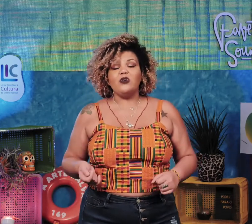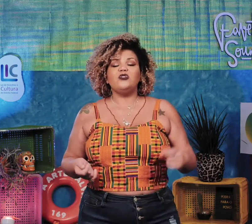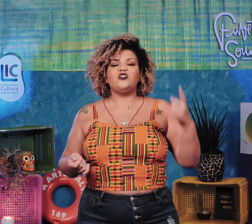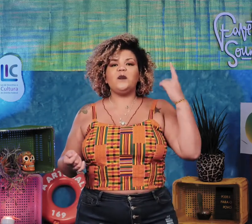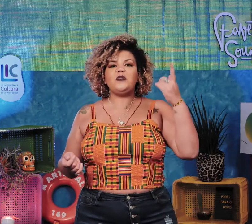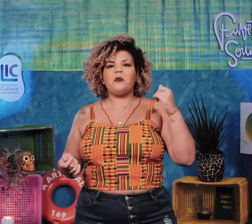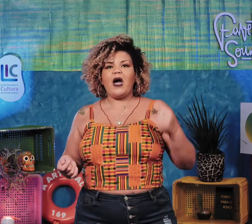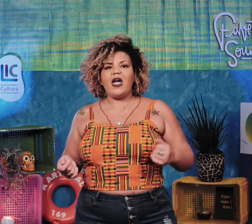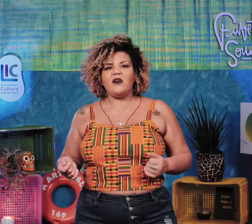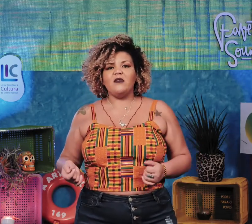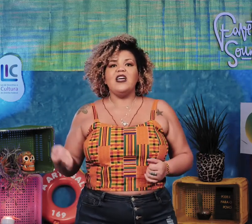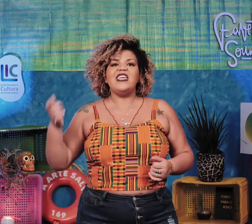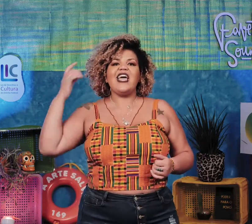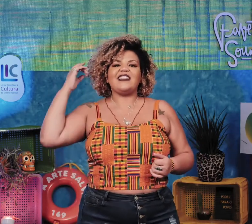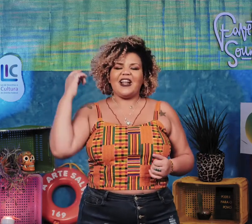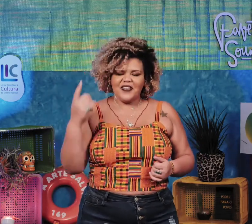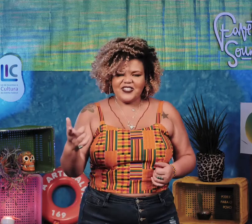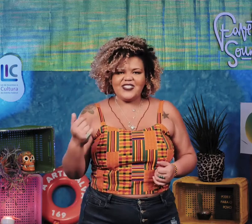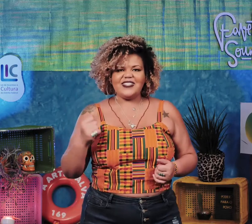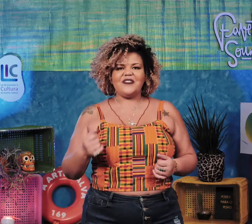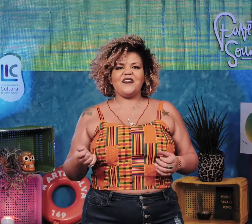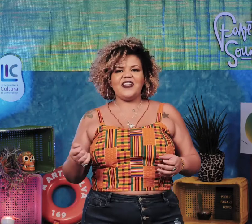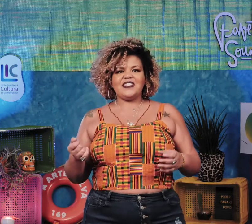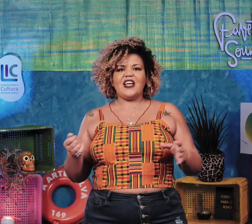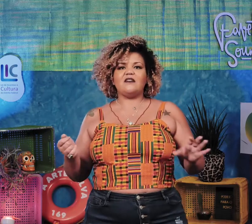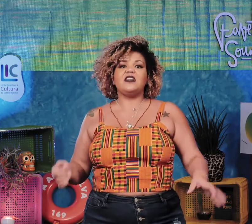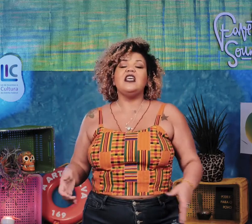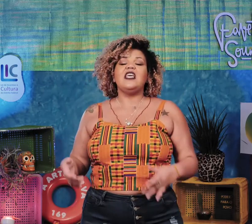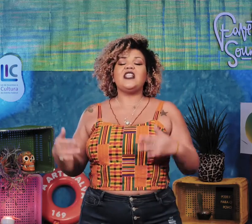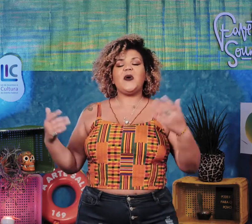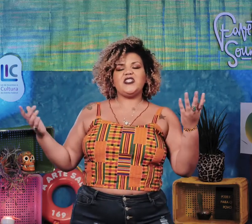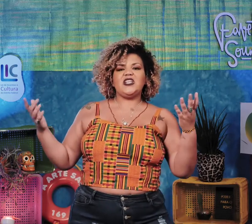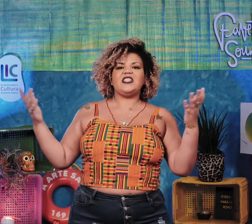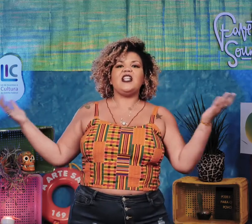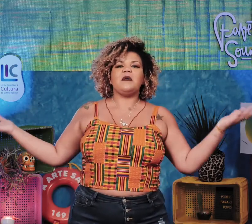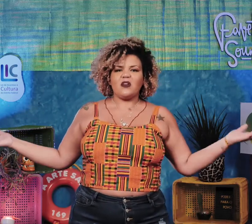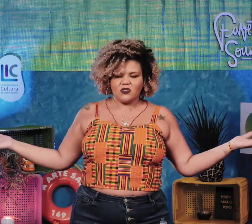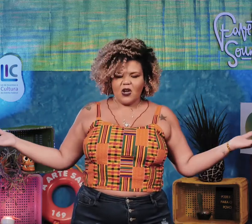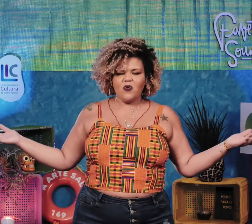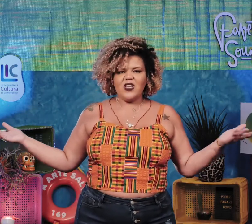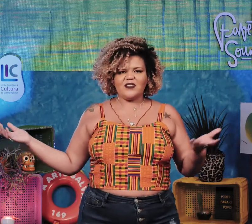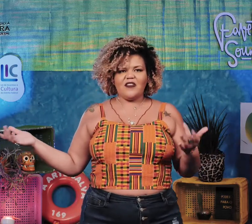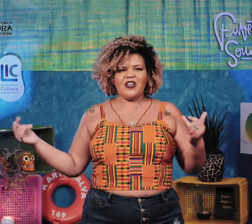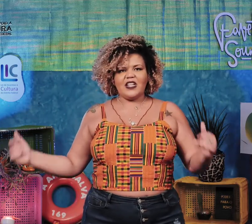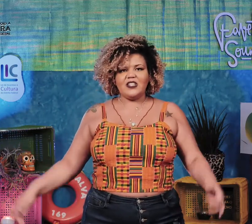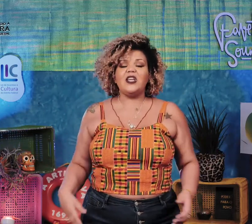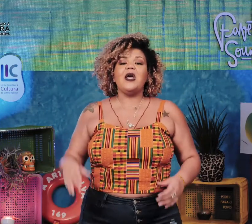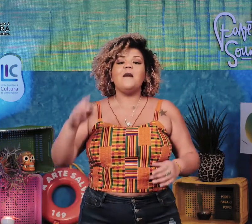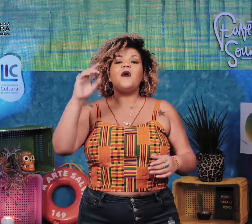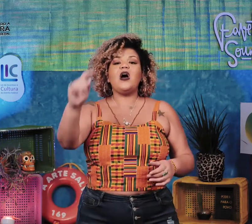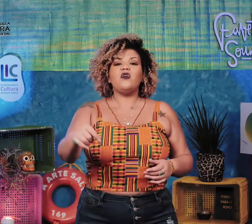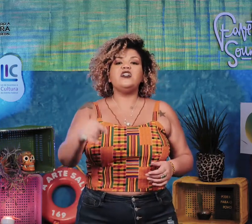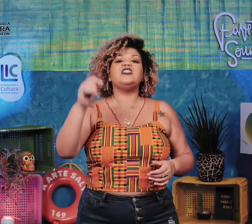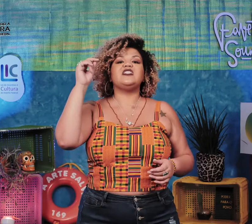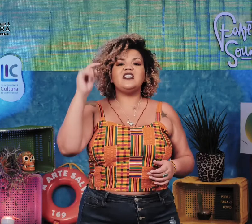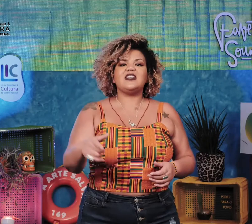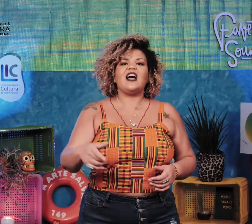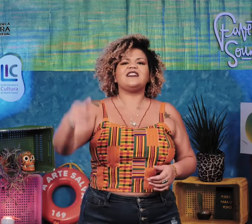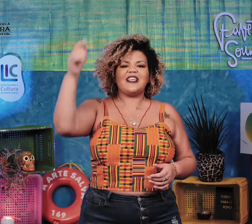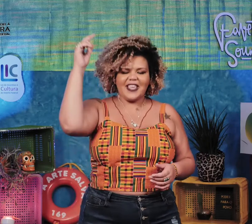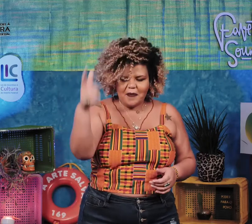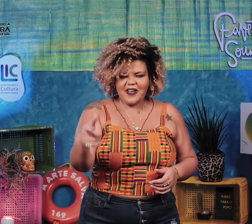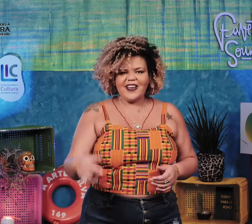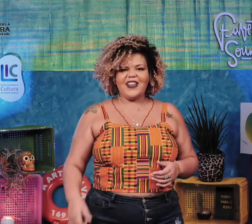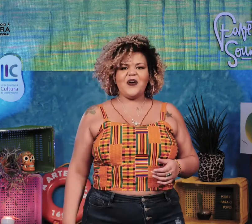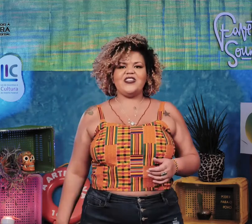dia de Amaro jup do bairro EA travestis no favelas são então é dia de Celebrar nosso arco-íris não é verdade boa noite